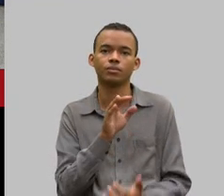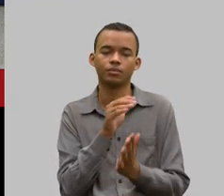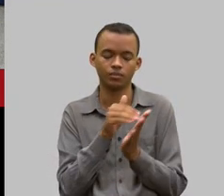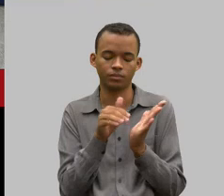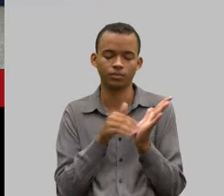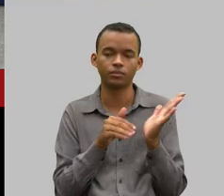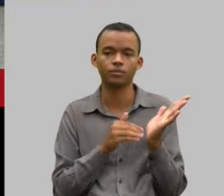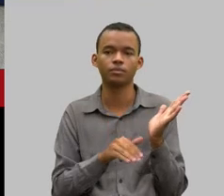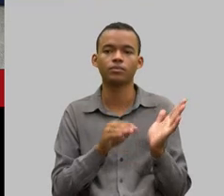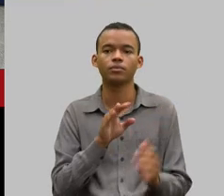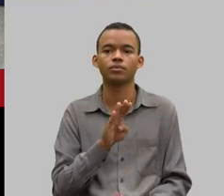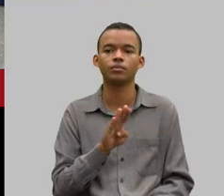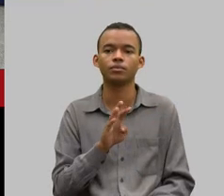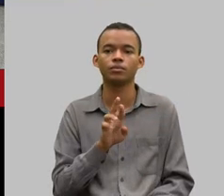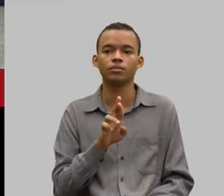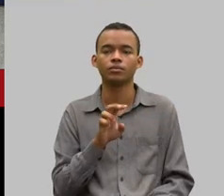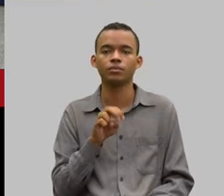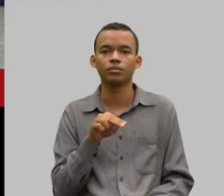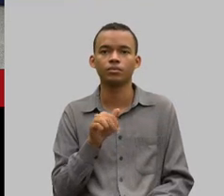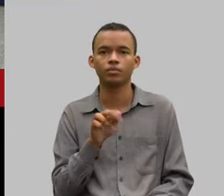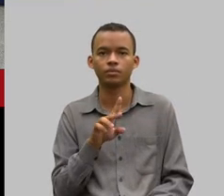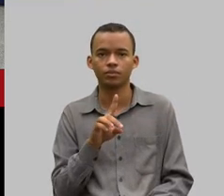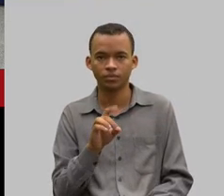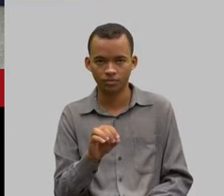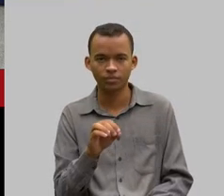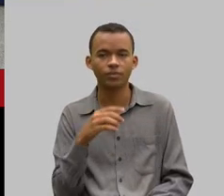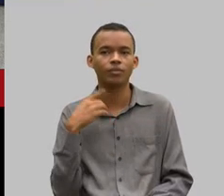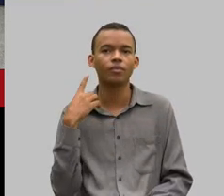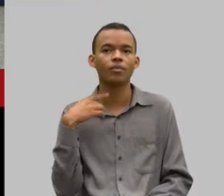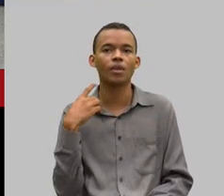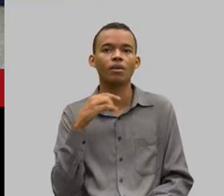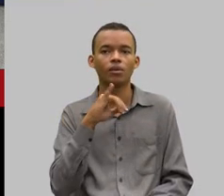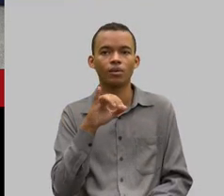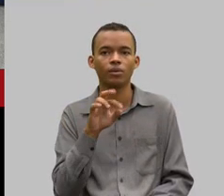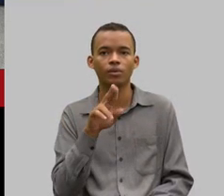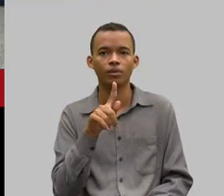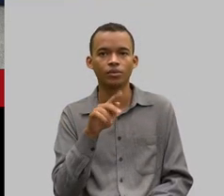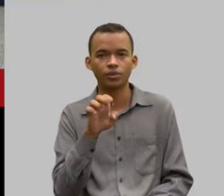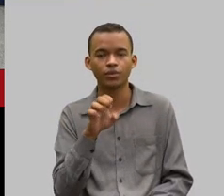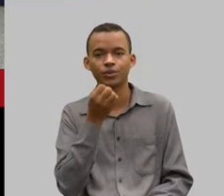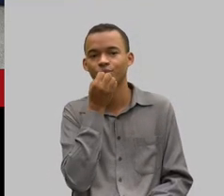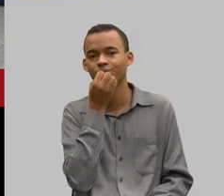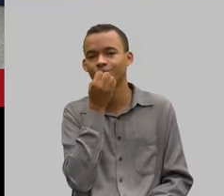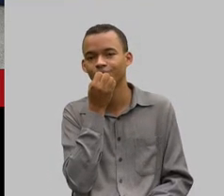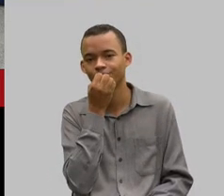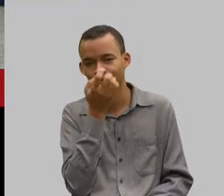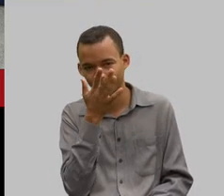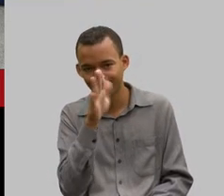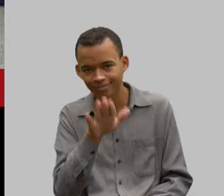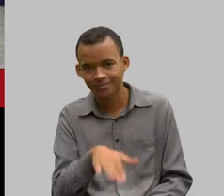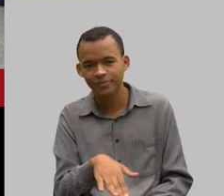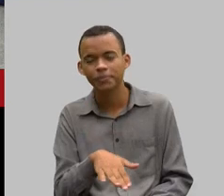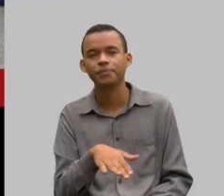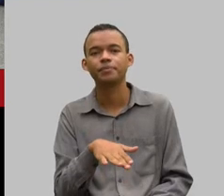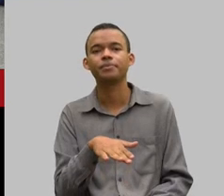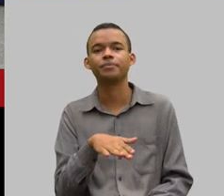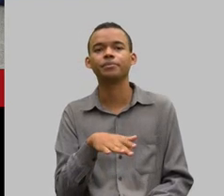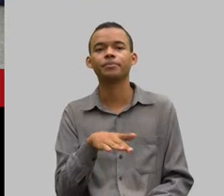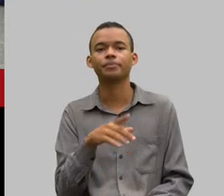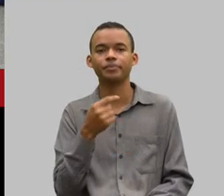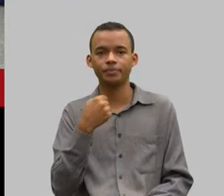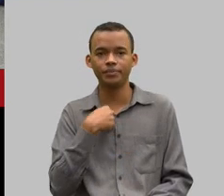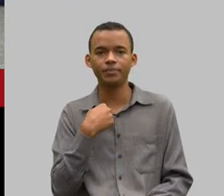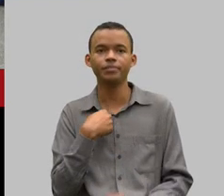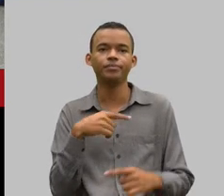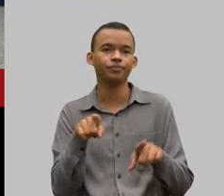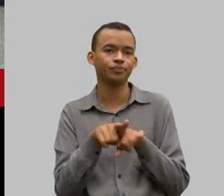Bernardo deputado Jorge e Bom dia né já já Boa tarde eh eu como você também